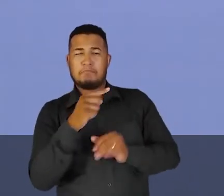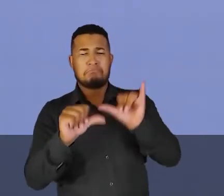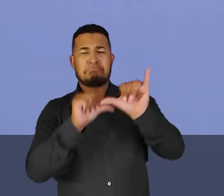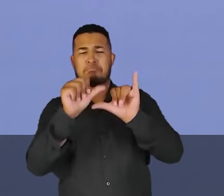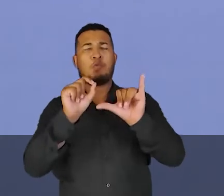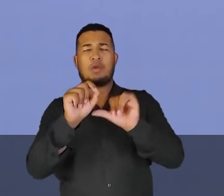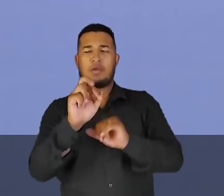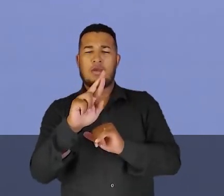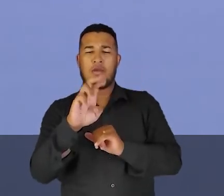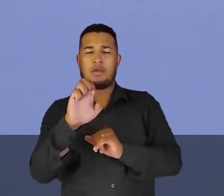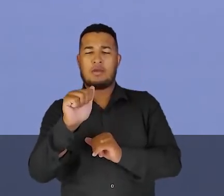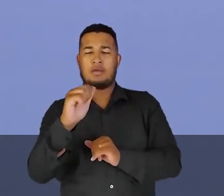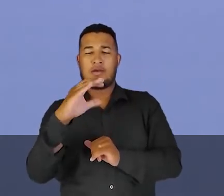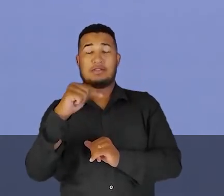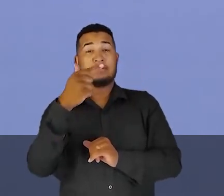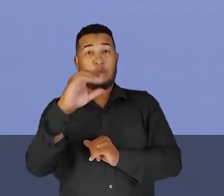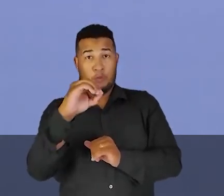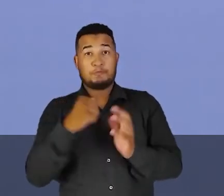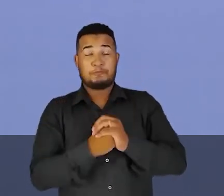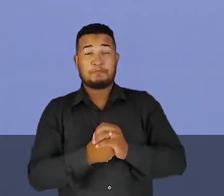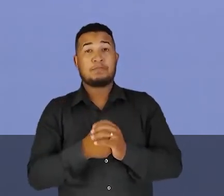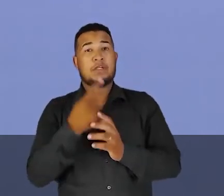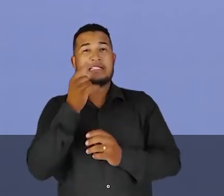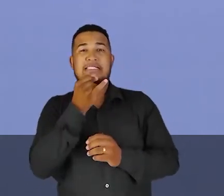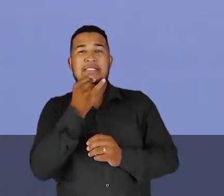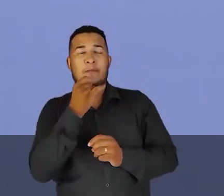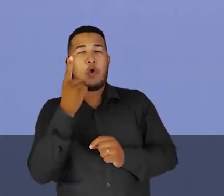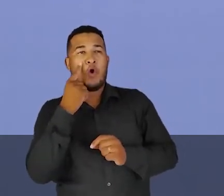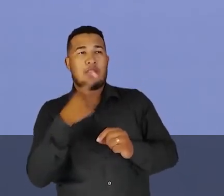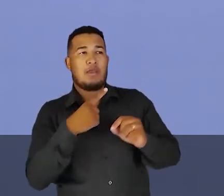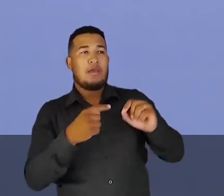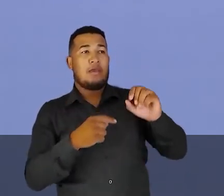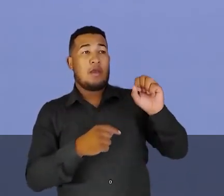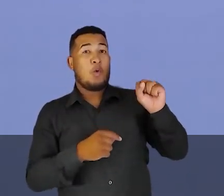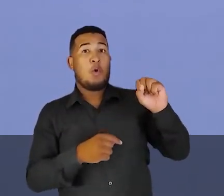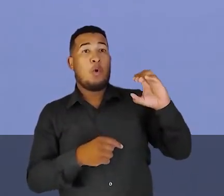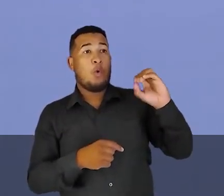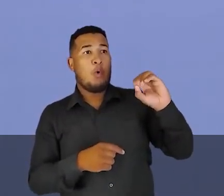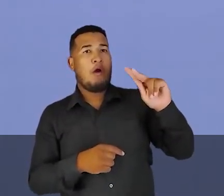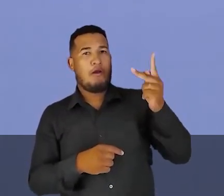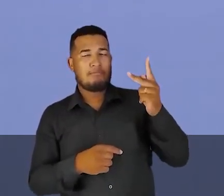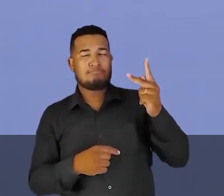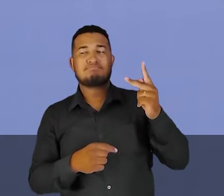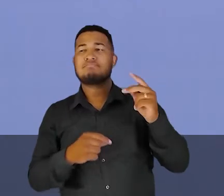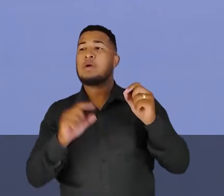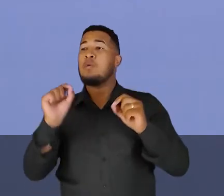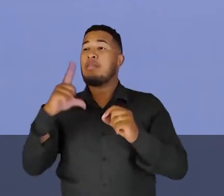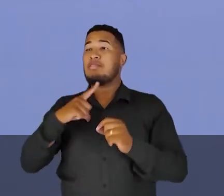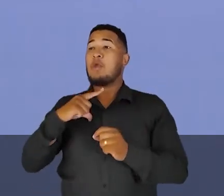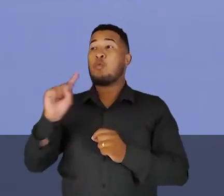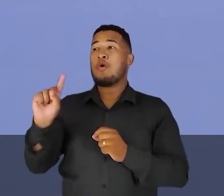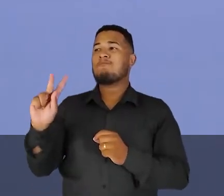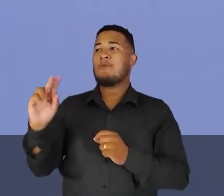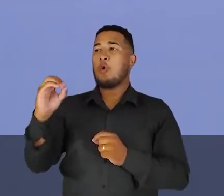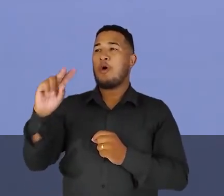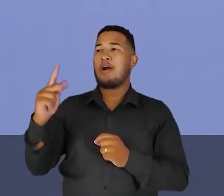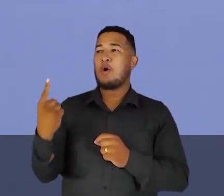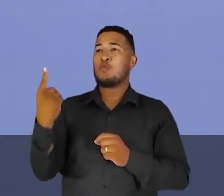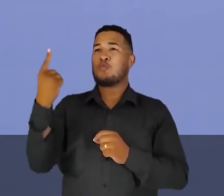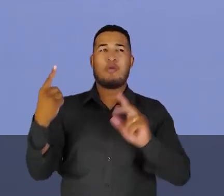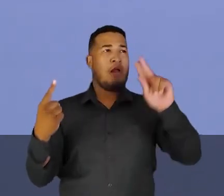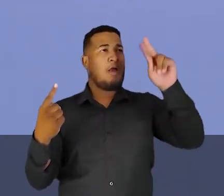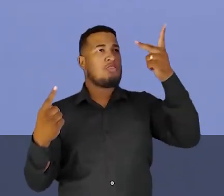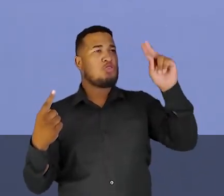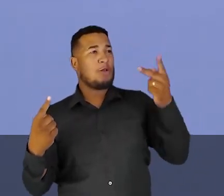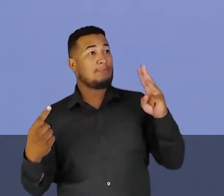ácido. O H2CO3, ele tem agora 2 hidrogênios. E o NaOH, ele tem apenas uma hidroxila.